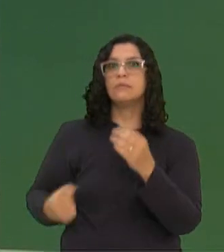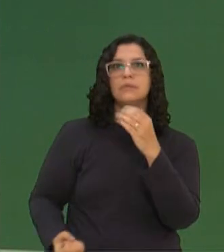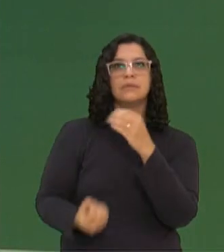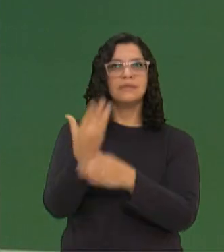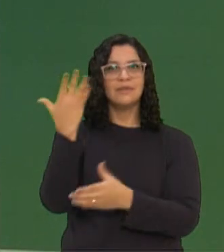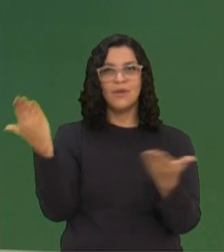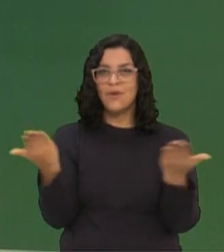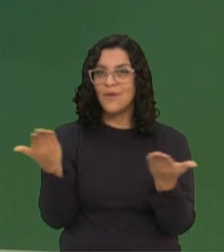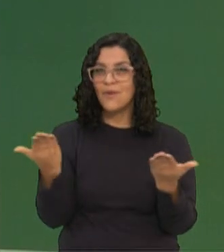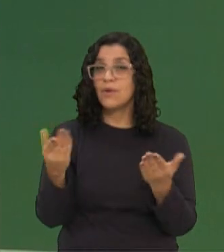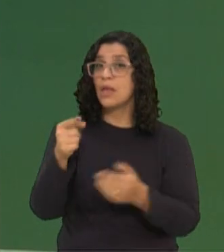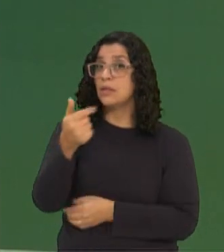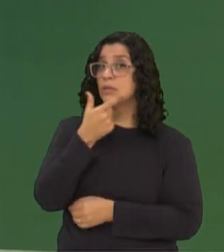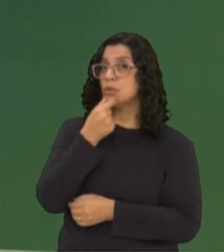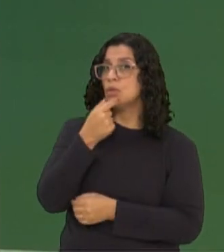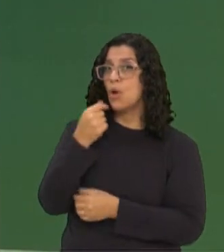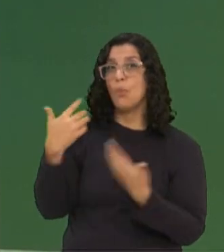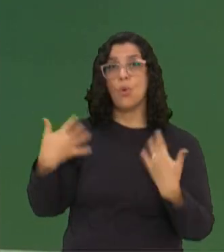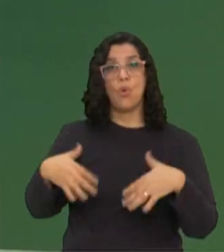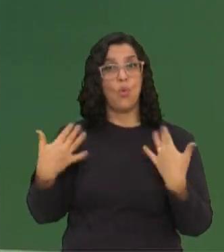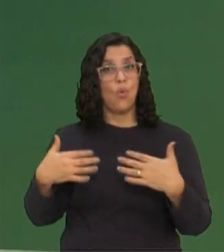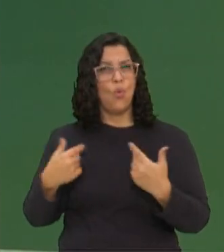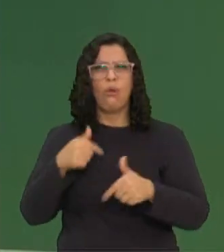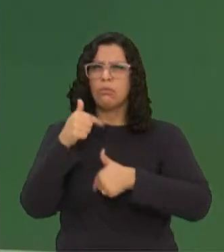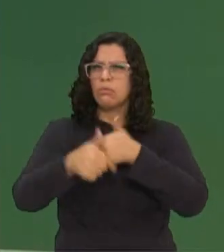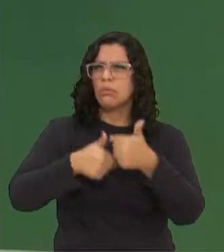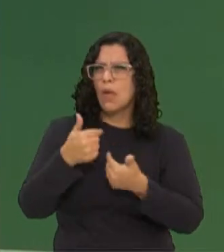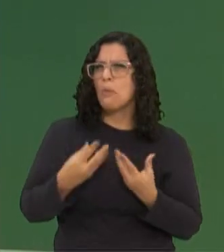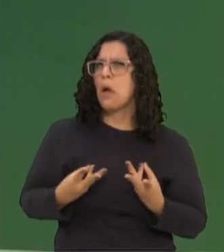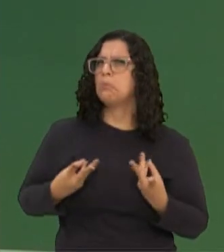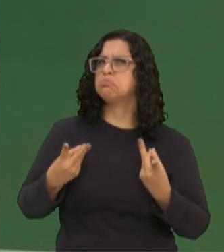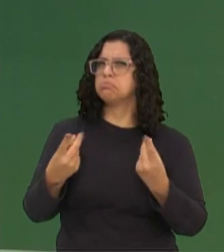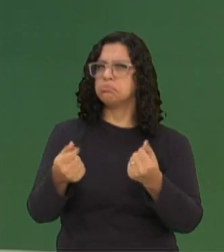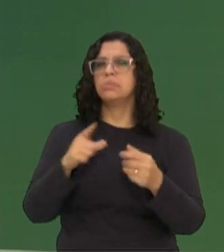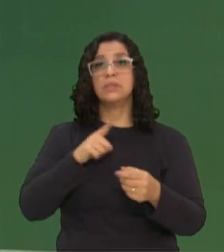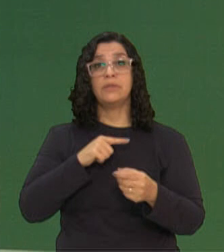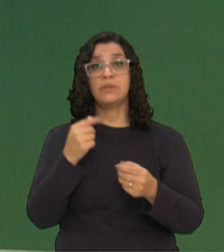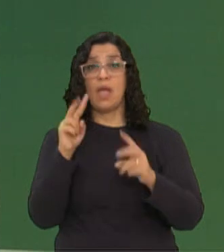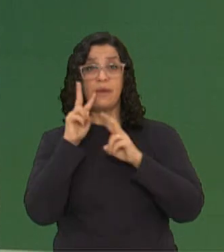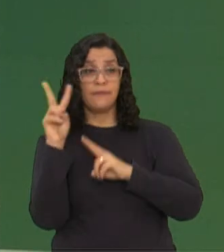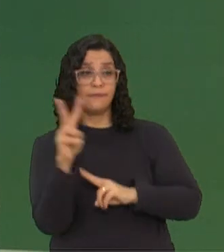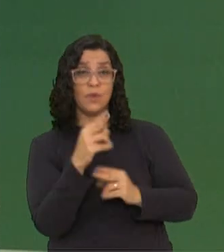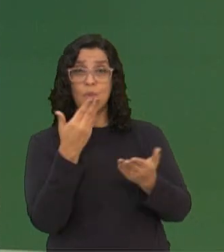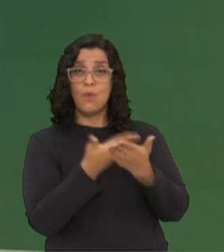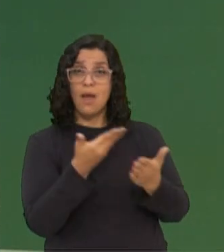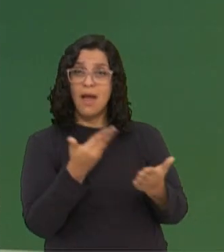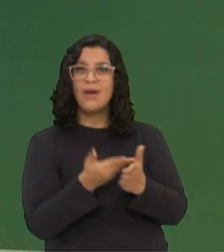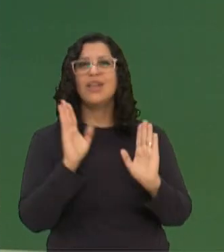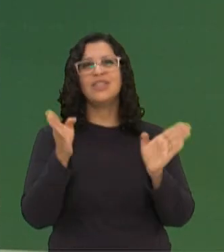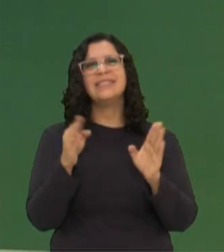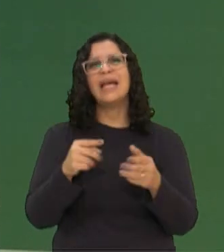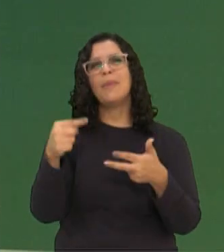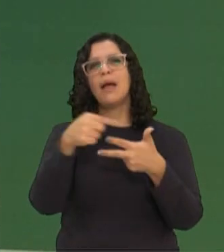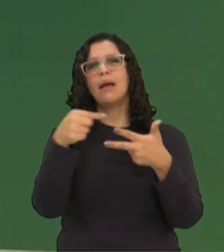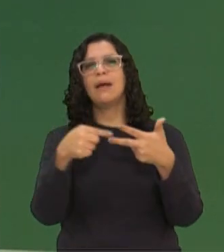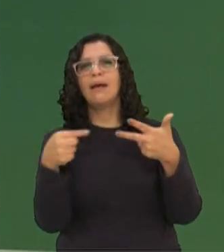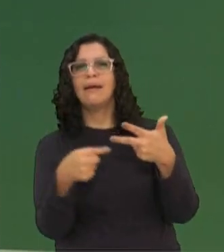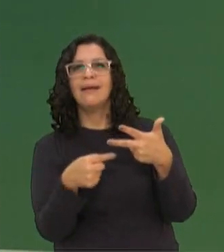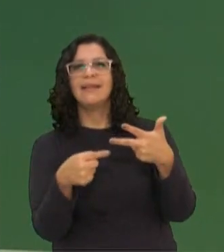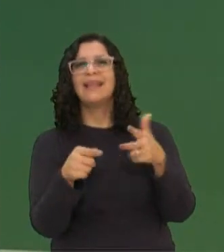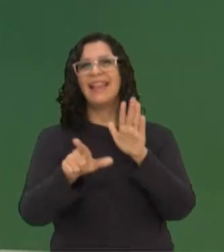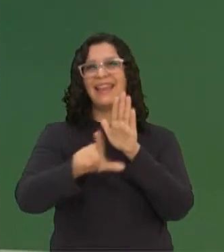uma vida extremamente produtiva, tanto é que vocês que estão assistindo essa aula já devem ter ouvido falar das 3 leis de